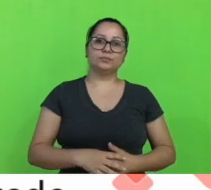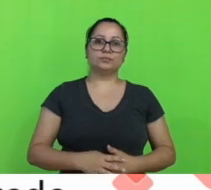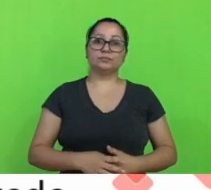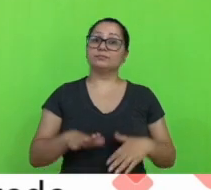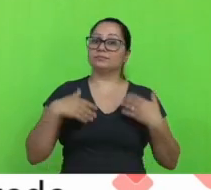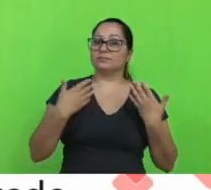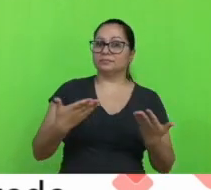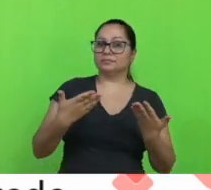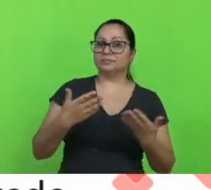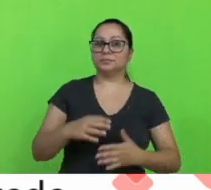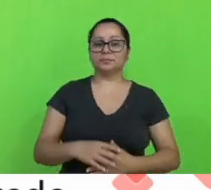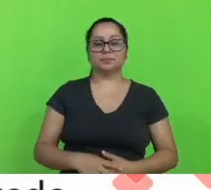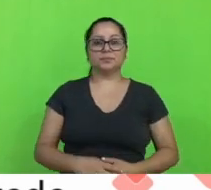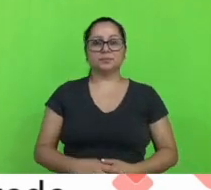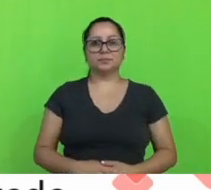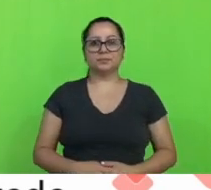Então,